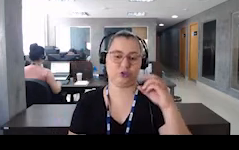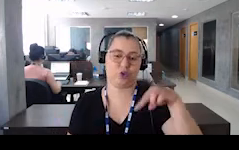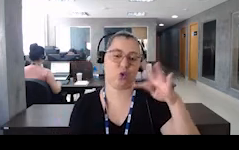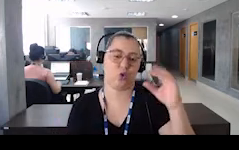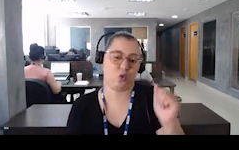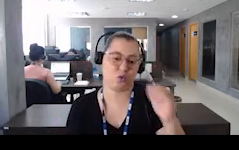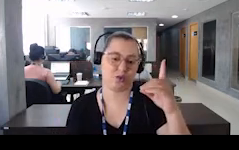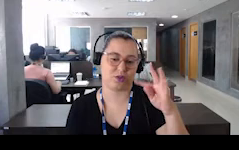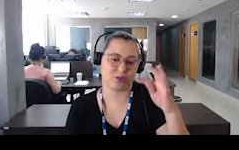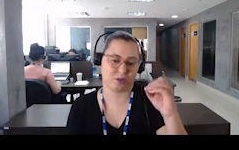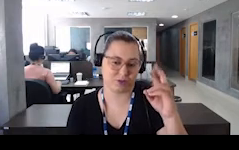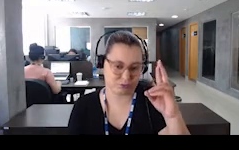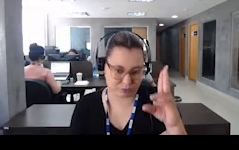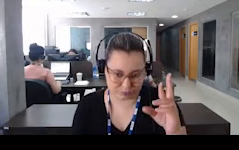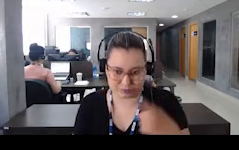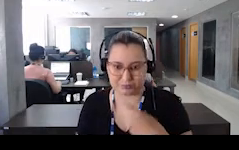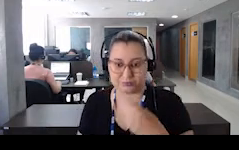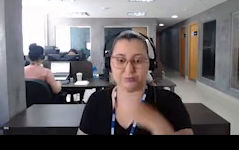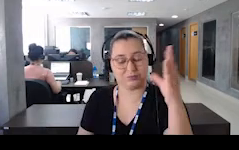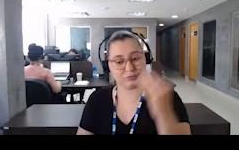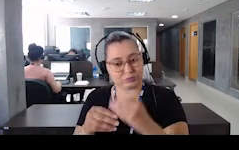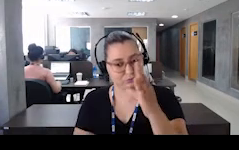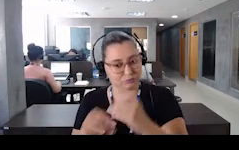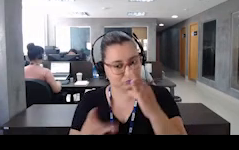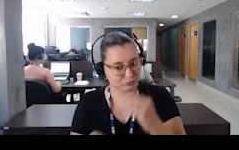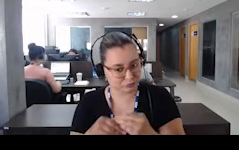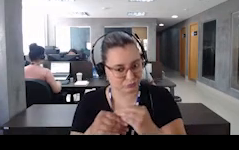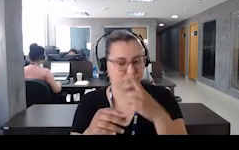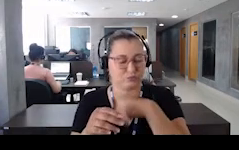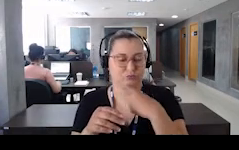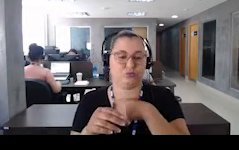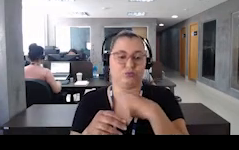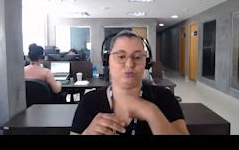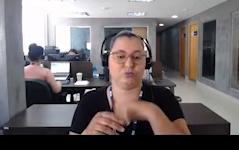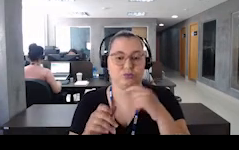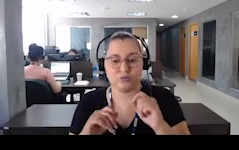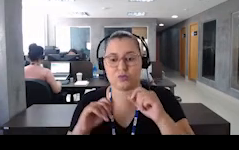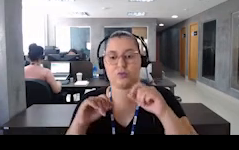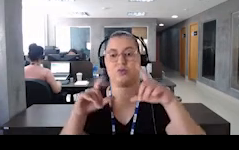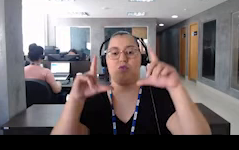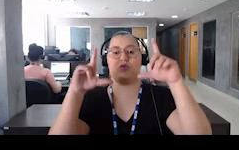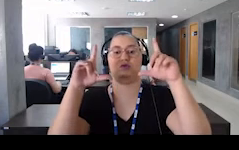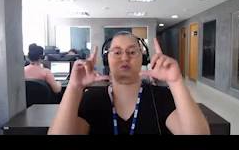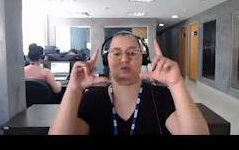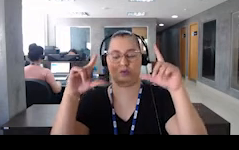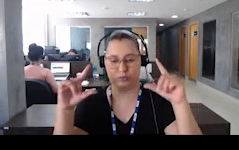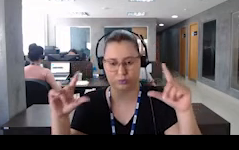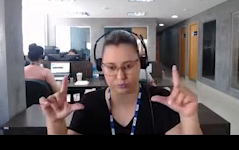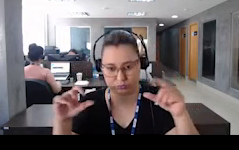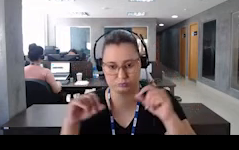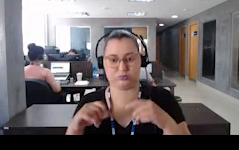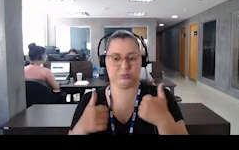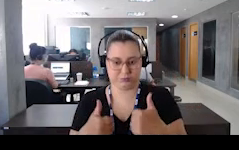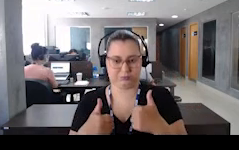contator. Tranquilo? Então, esse aqui é o componente utilizado para acionamento de cargas mais elevadas.